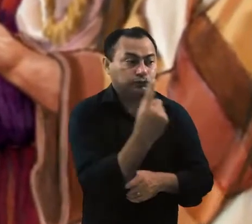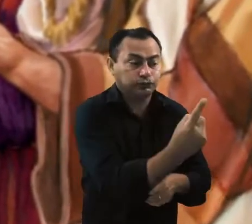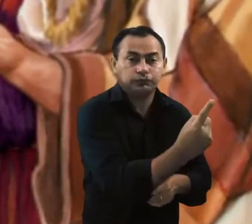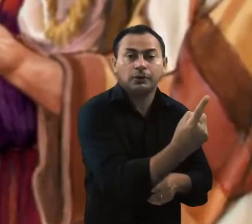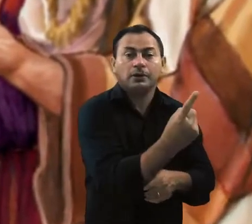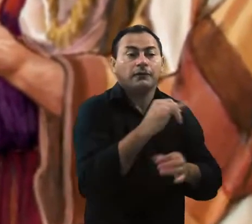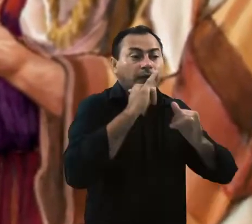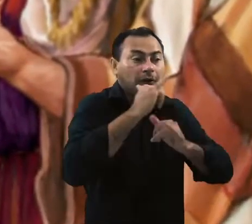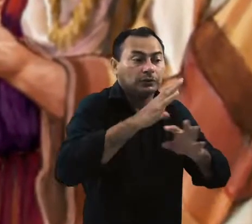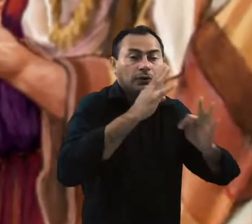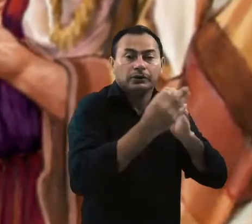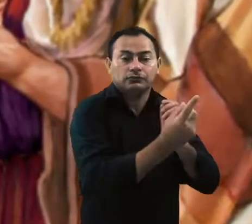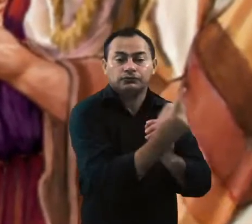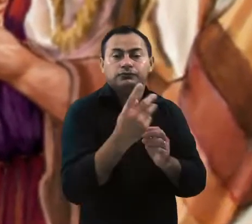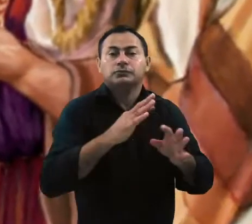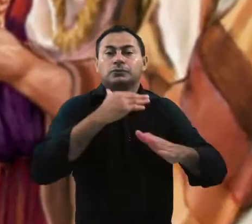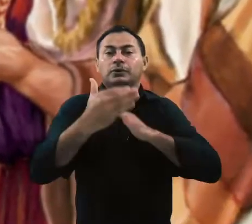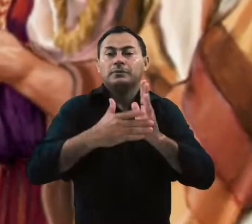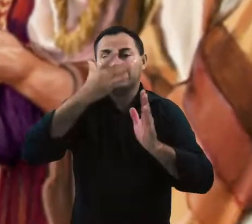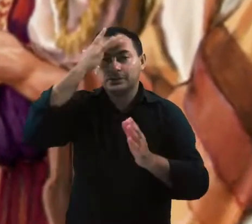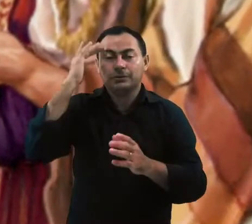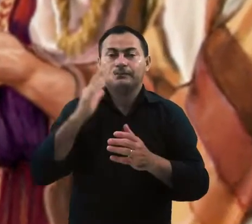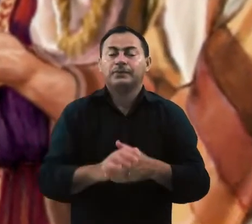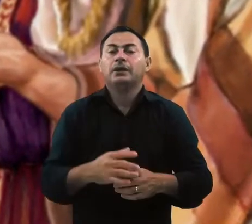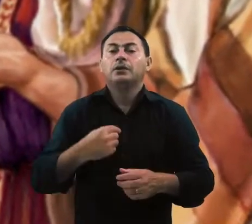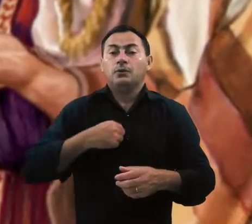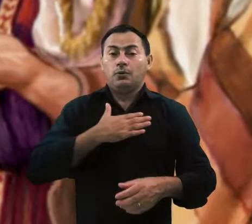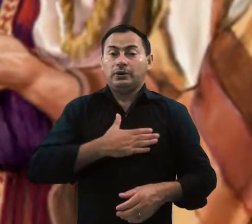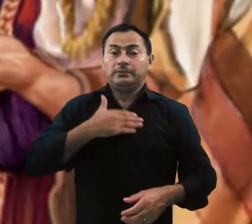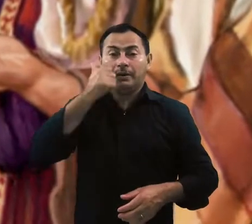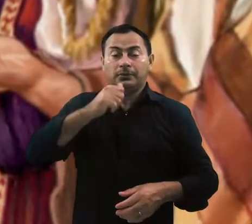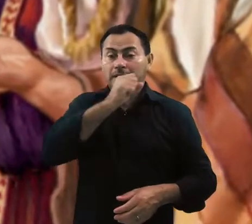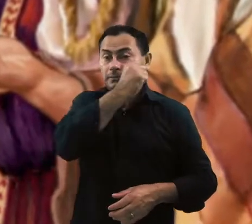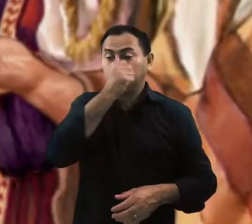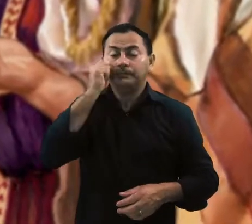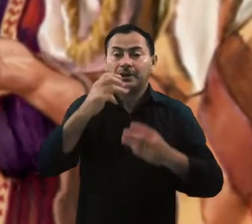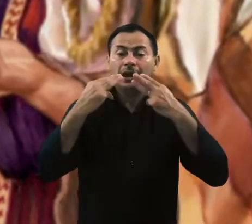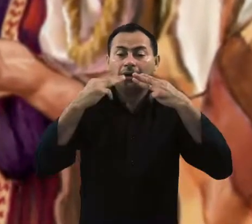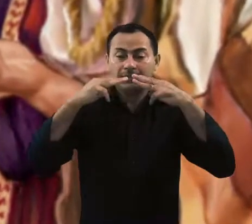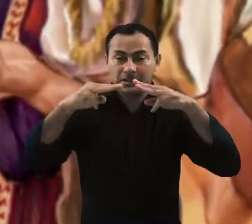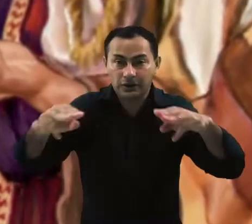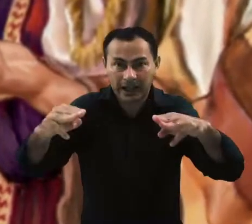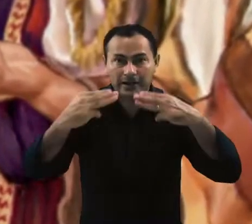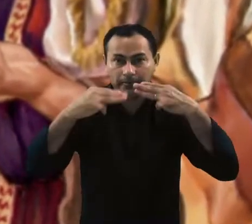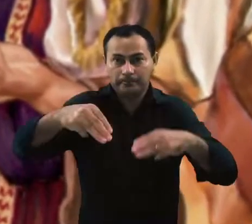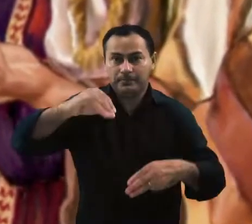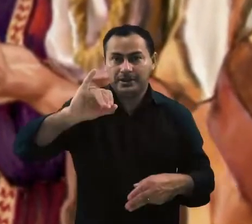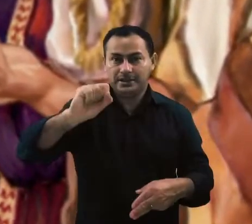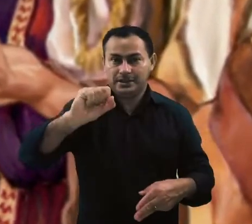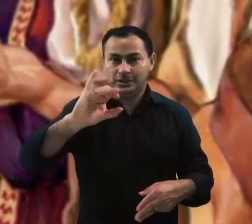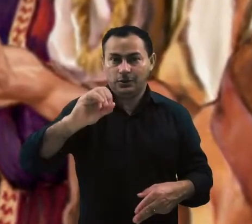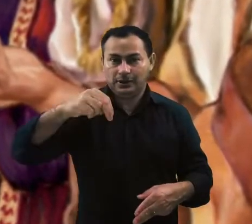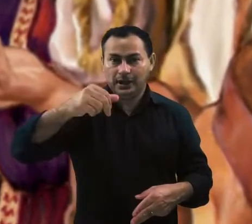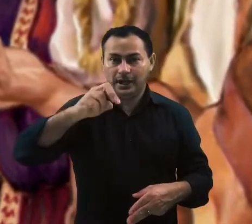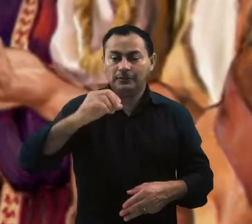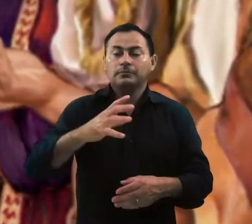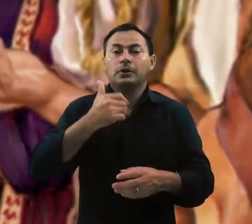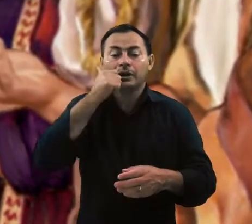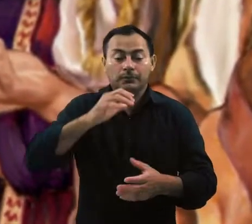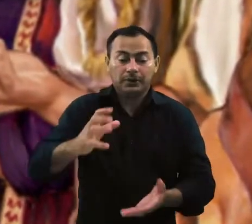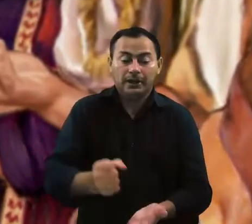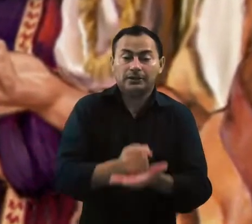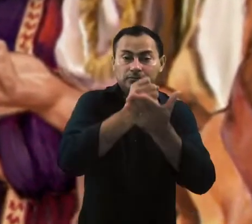contou que tinha consegui ganhou toda a cidade para Jesus aliás eu gosto de chamar a Mulher Samaritana uma missionária instantânea né